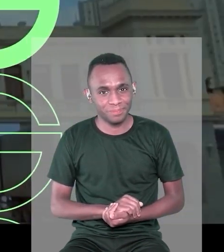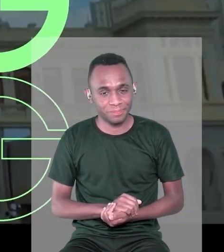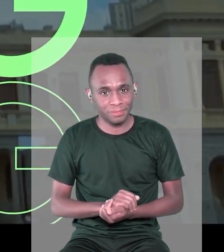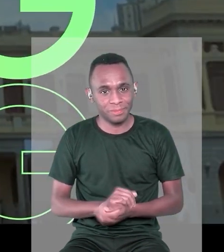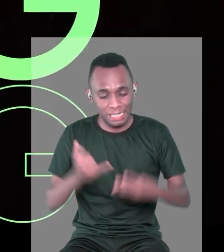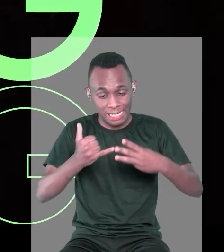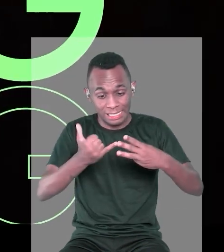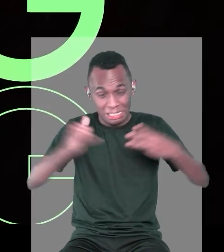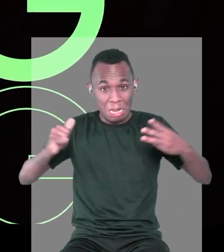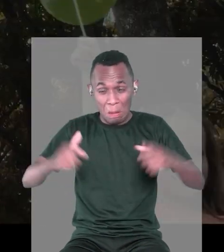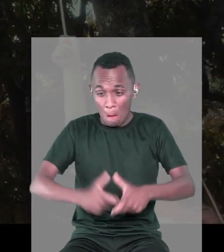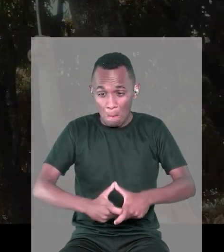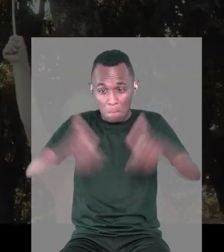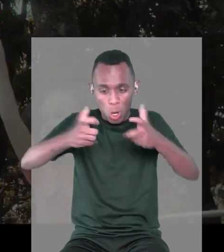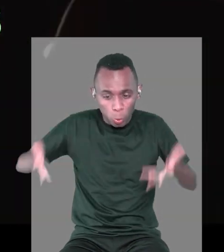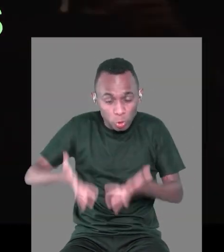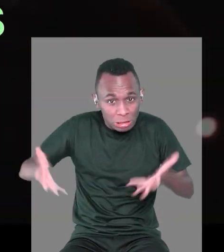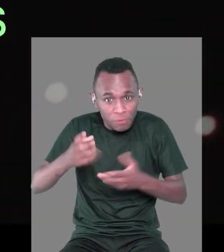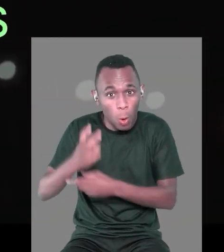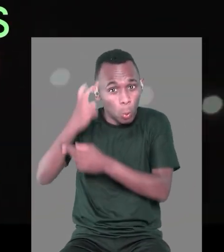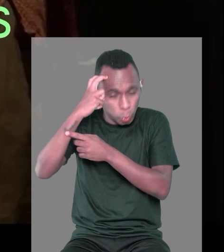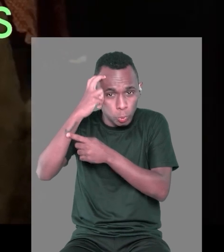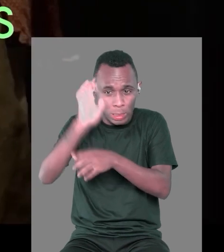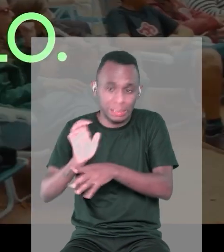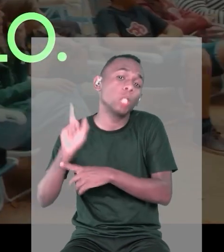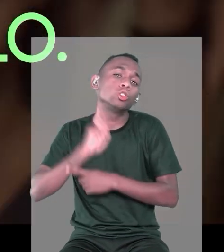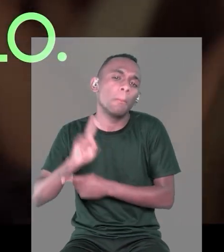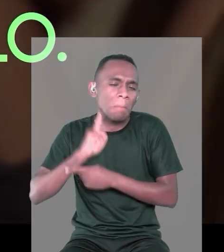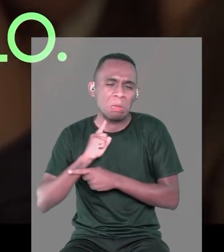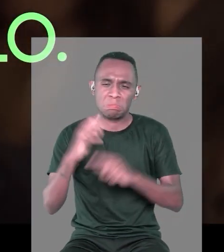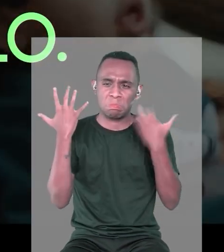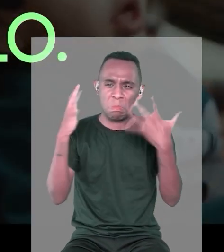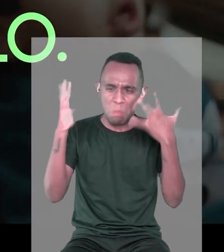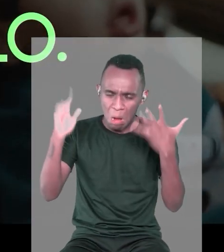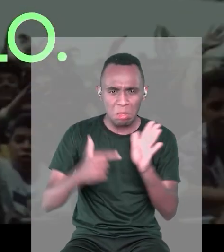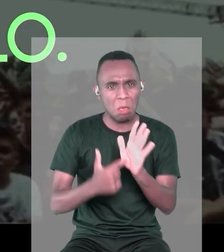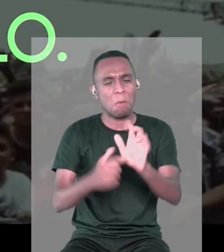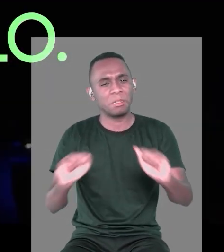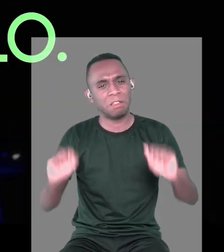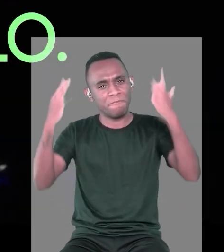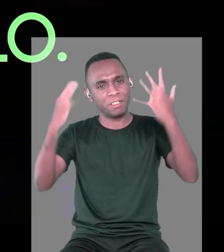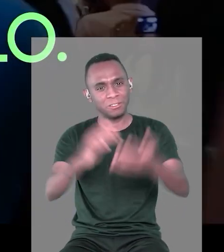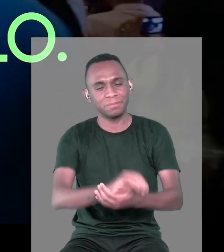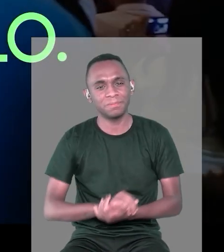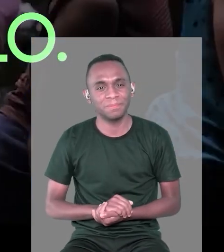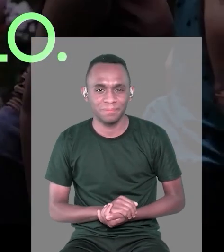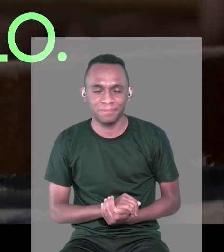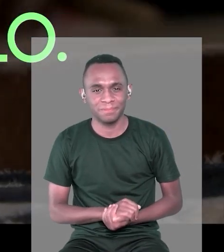A CEMIG, maior incentivadora da cultura de Minas, aplaude de pé este espetáculo.